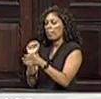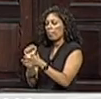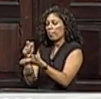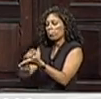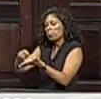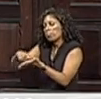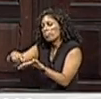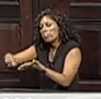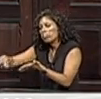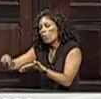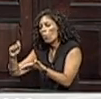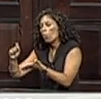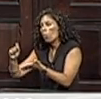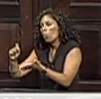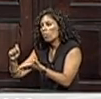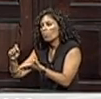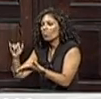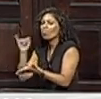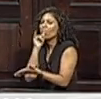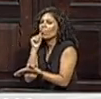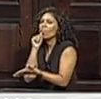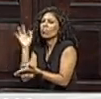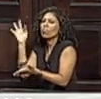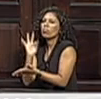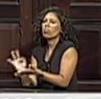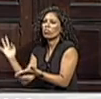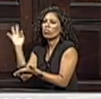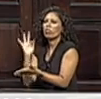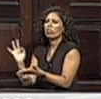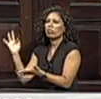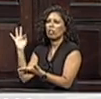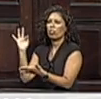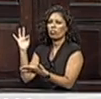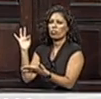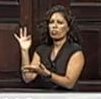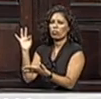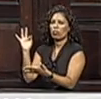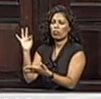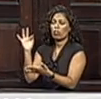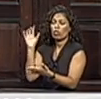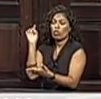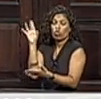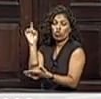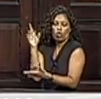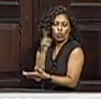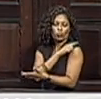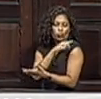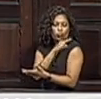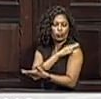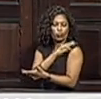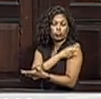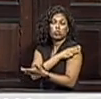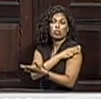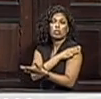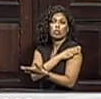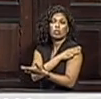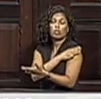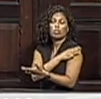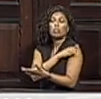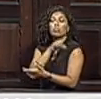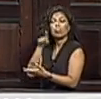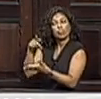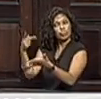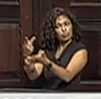alternativas. Ou a gente busca todas as categorias, ou a gente